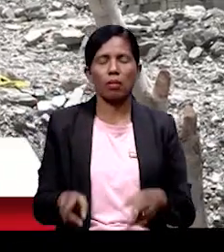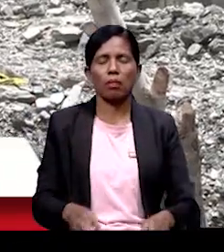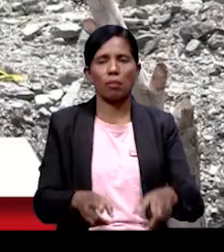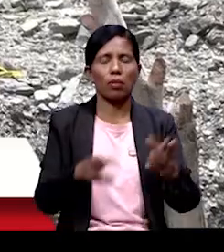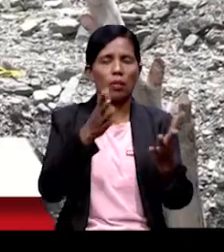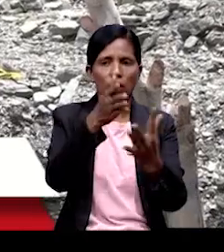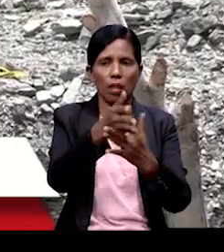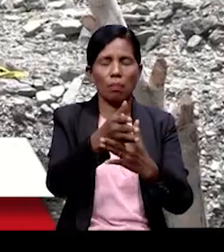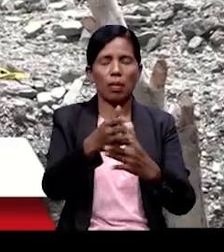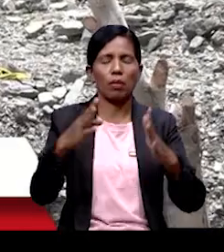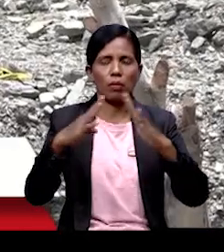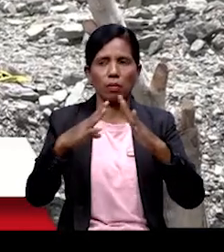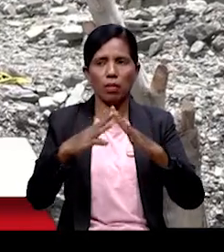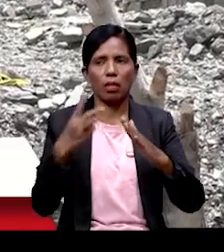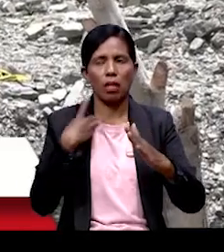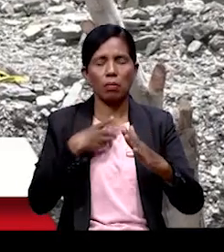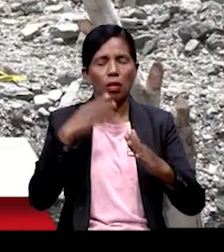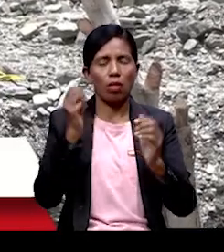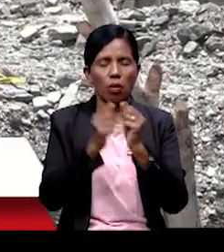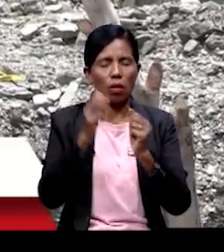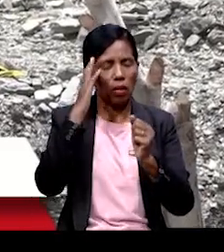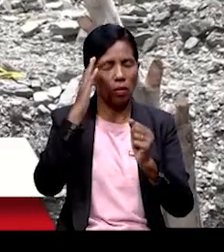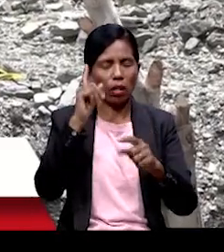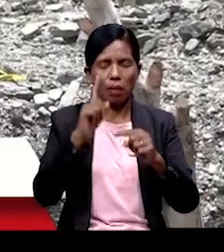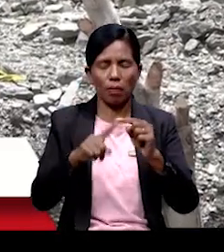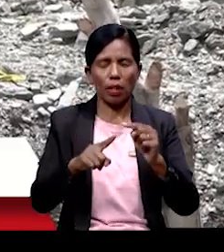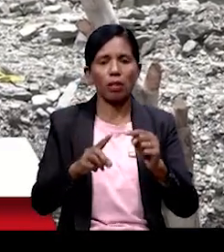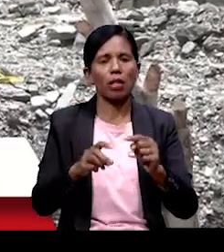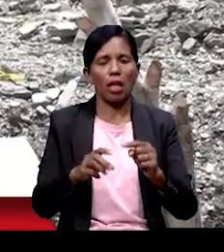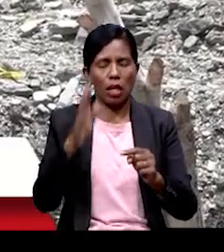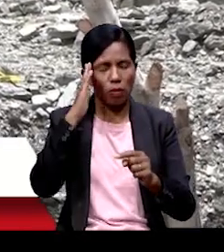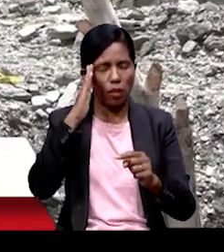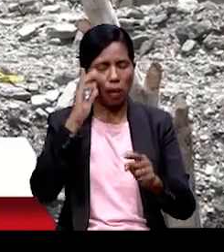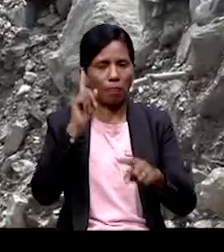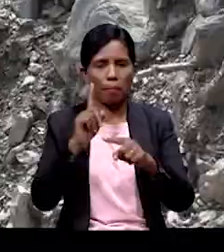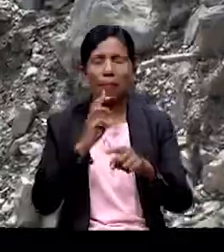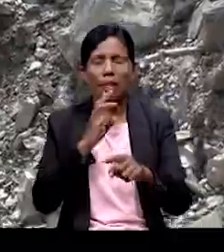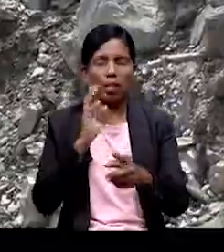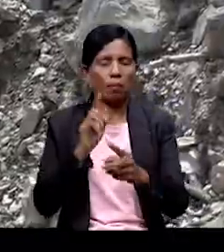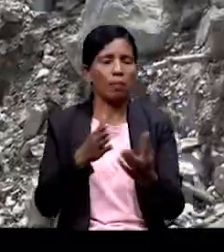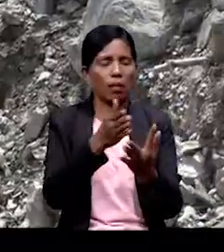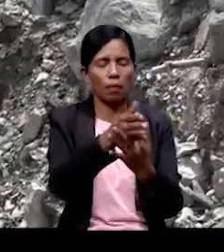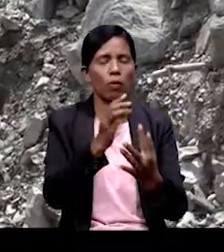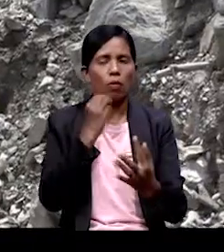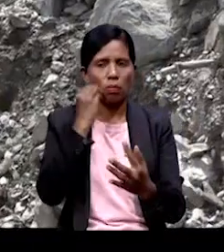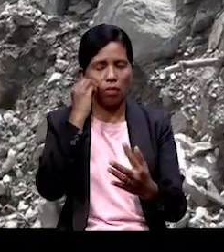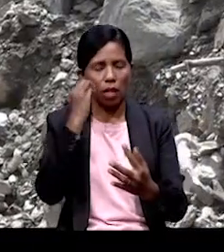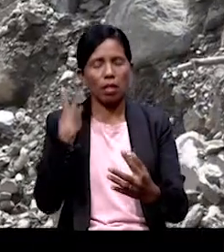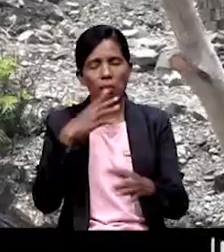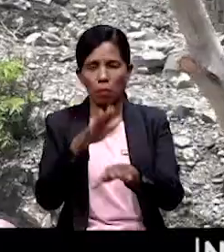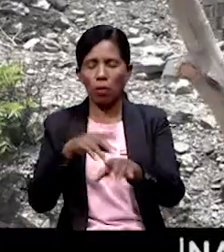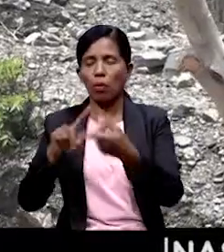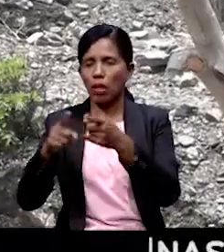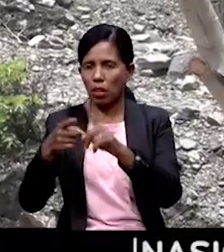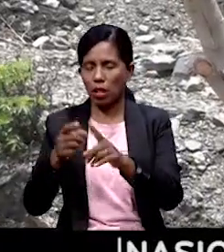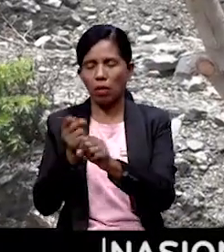kami ho hanuing kata label hu sigret par bestra kuma nebe ami ho hanuing rasik bolu malu be hal serbisu